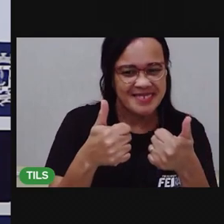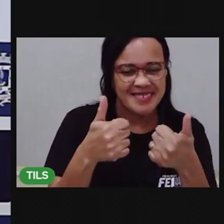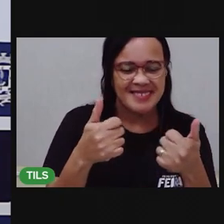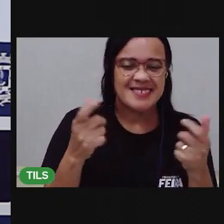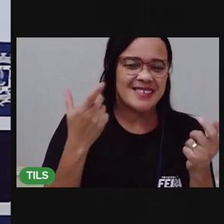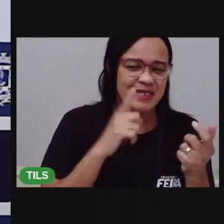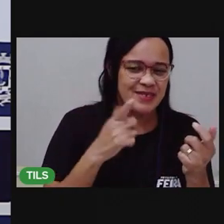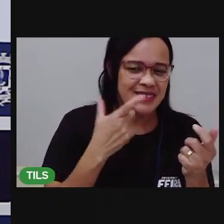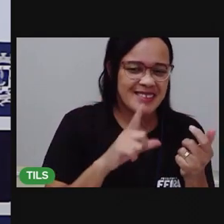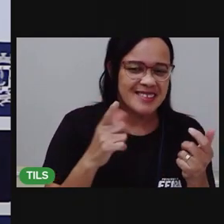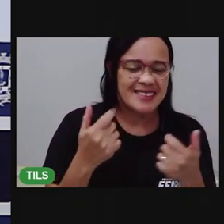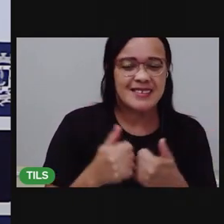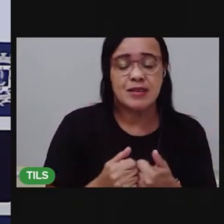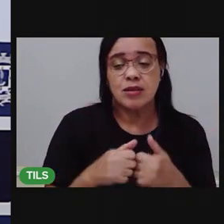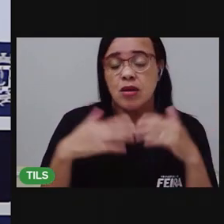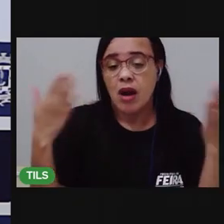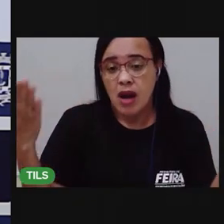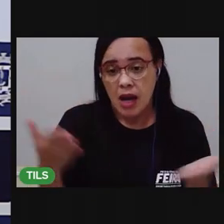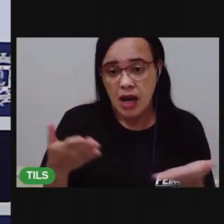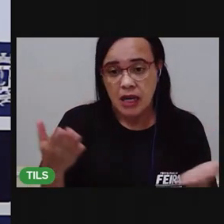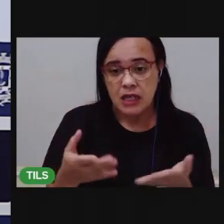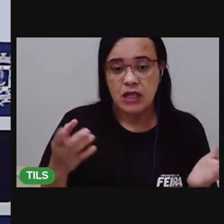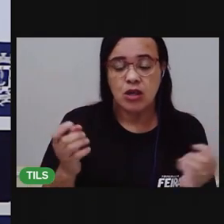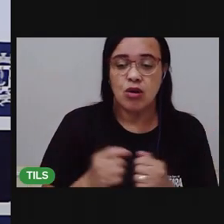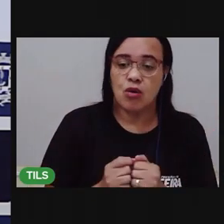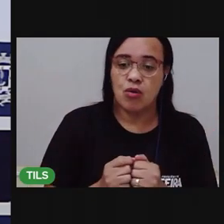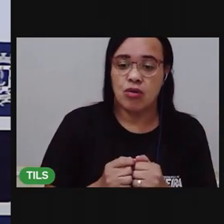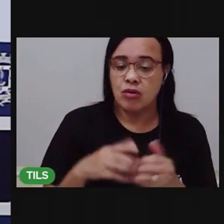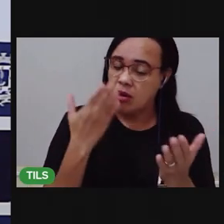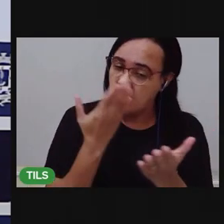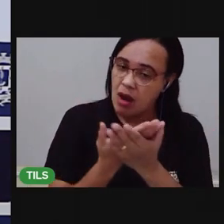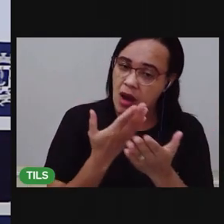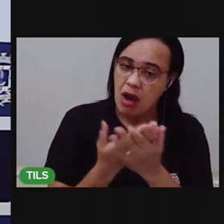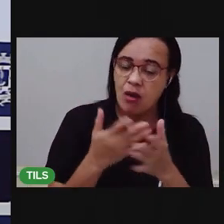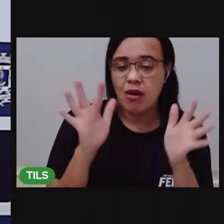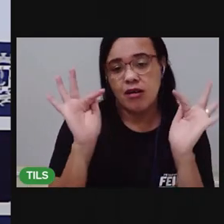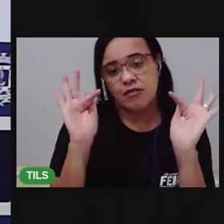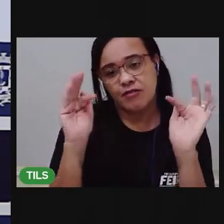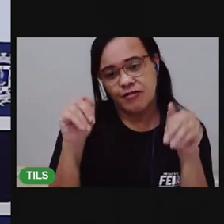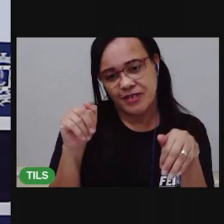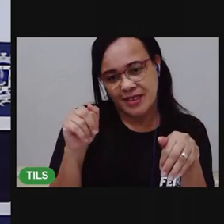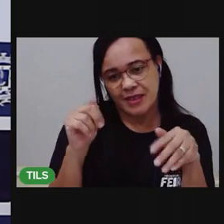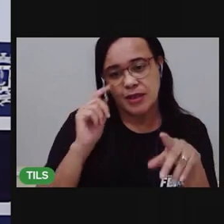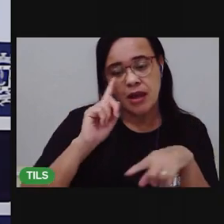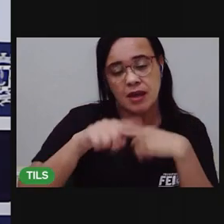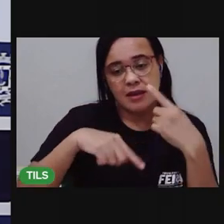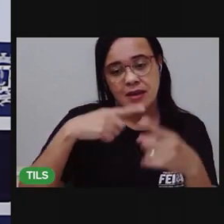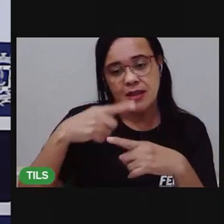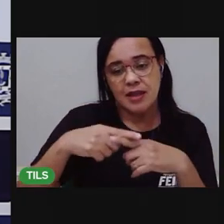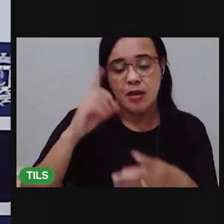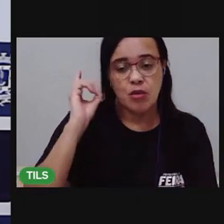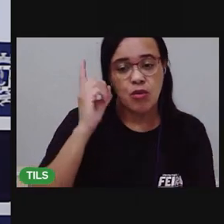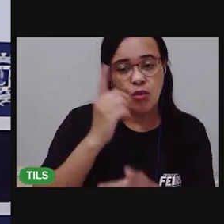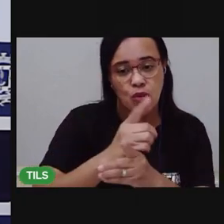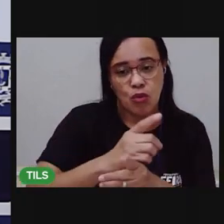Agora a gente vai se despedir e encerrar essa aula. E a gente se vê agora só no próximo